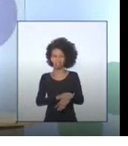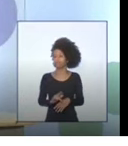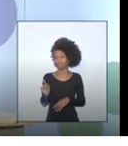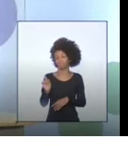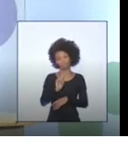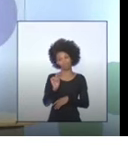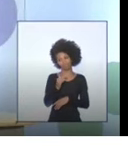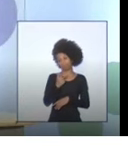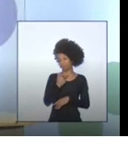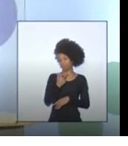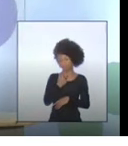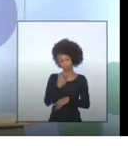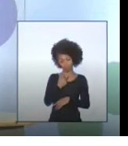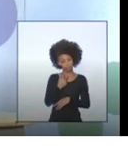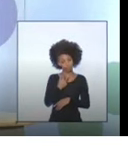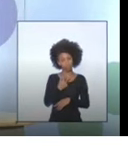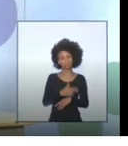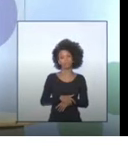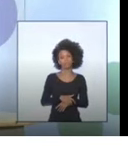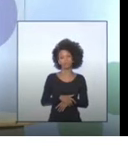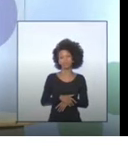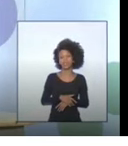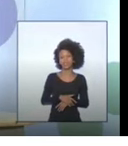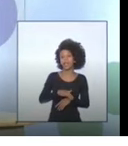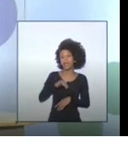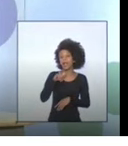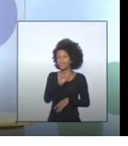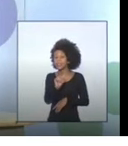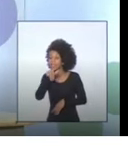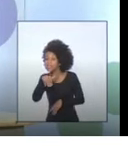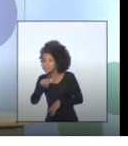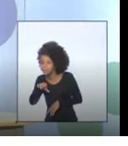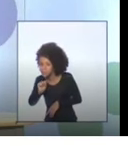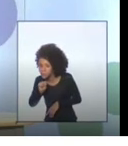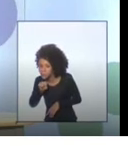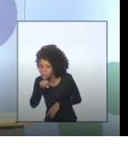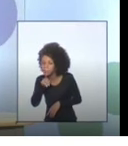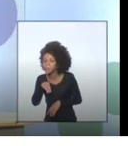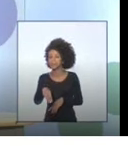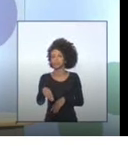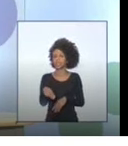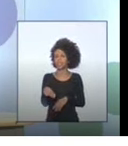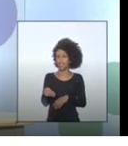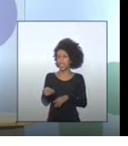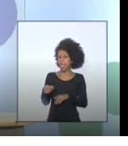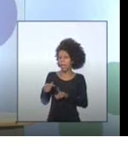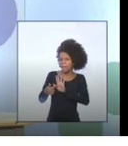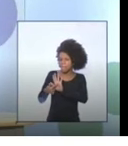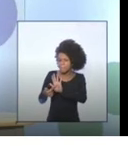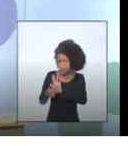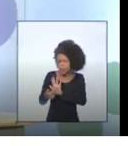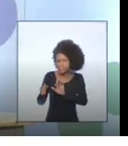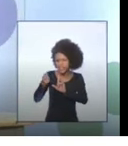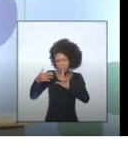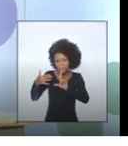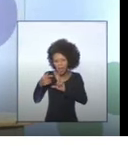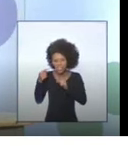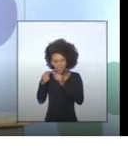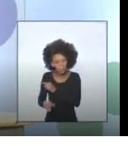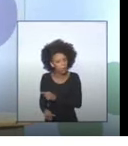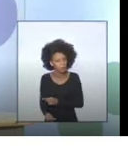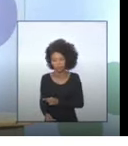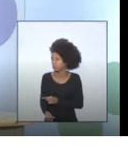é o momento para isso. A Yasmin coloca: não vamos colocar coisas obscenas. Isso é muito